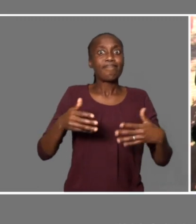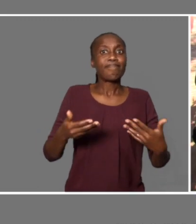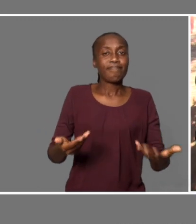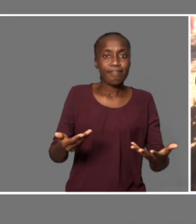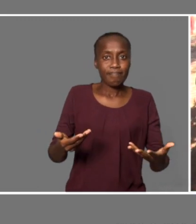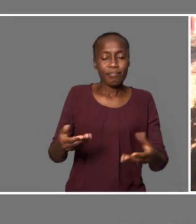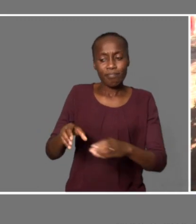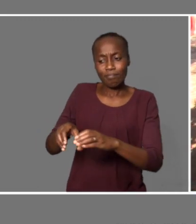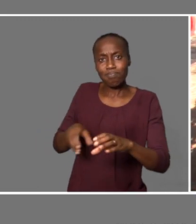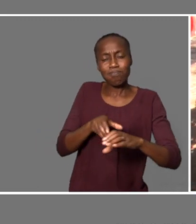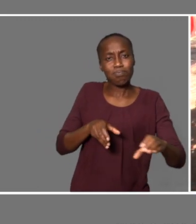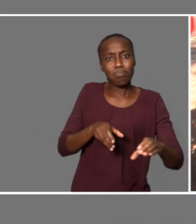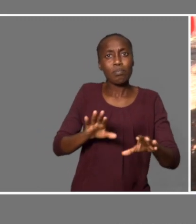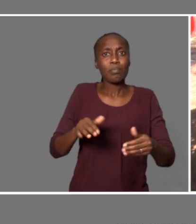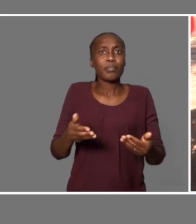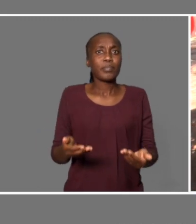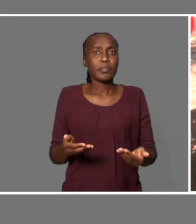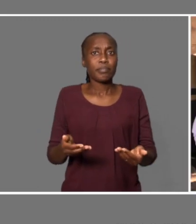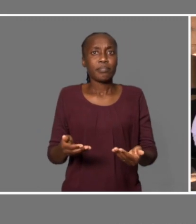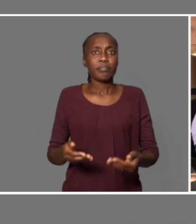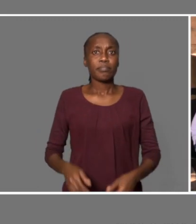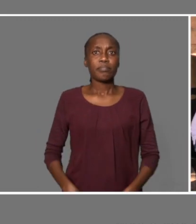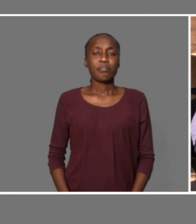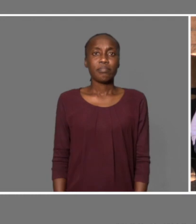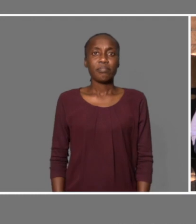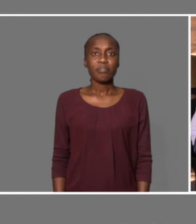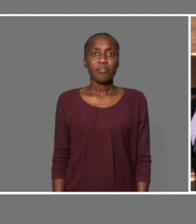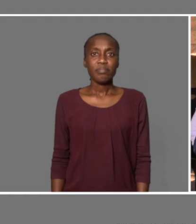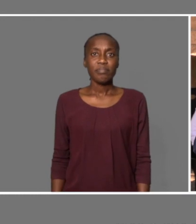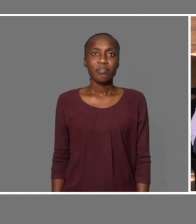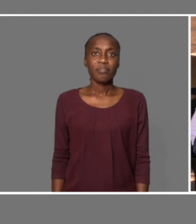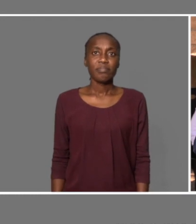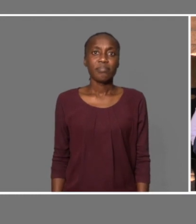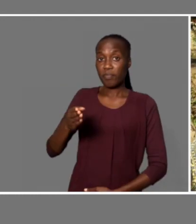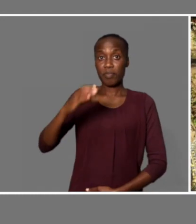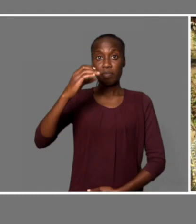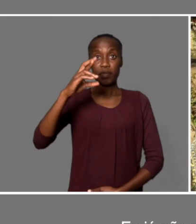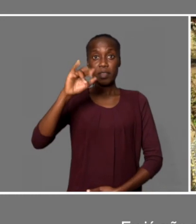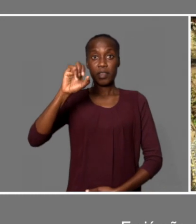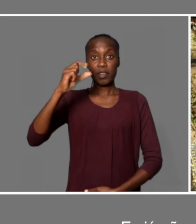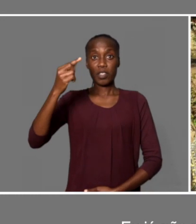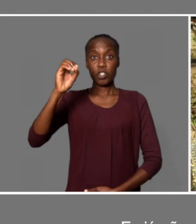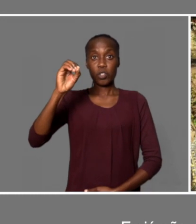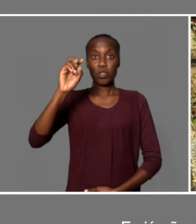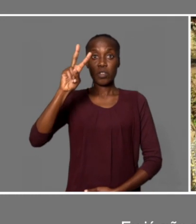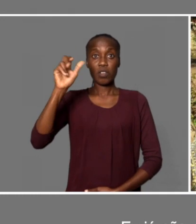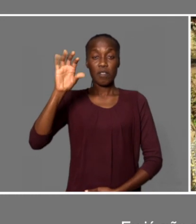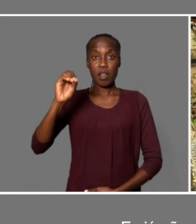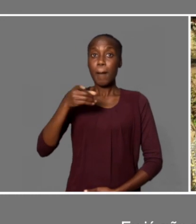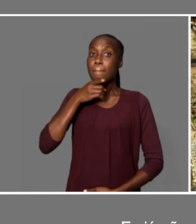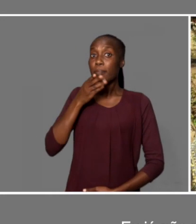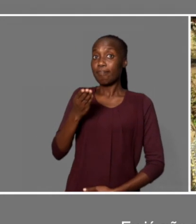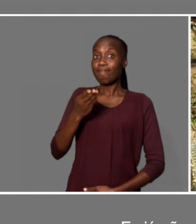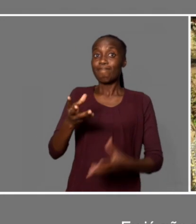improvisar é uma cadeira de rodas que se ajuste à idade do filho. Eu nem me lembrava quando realmente vi